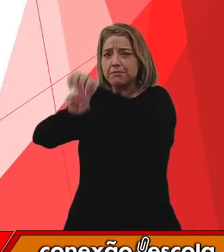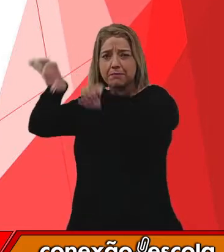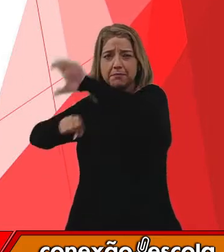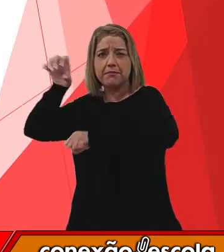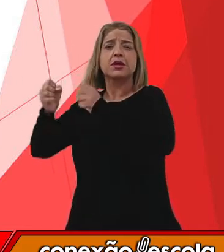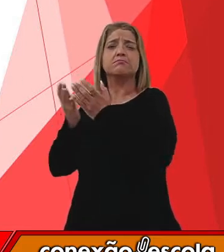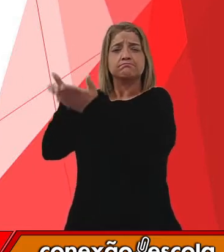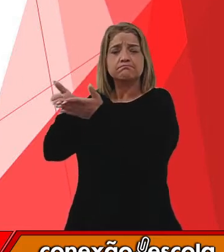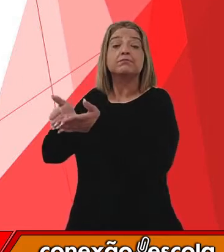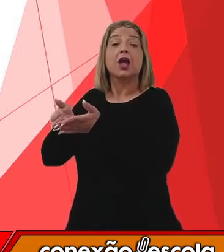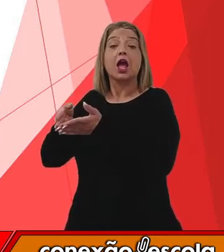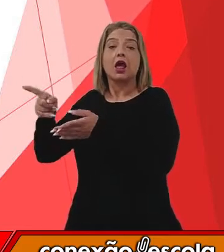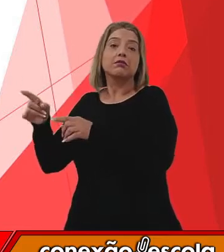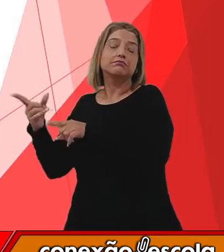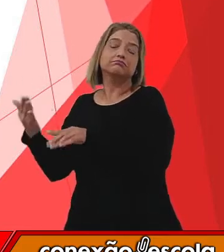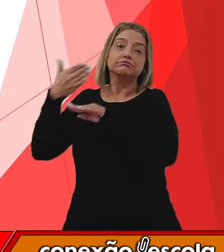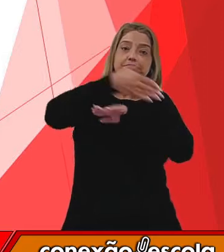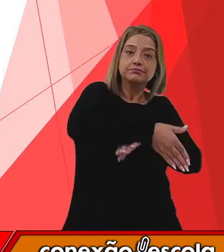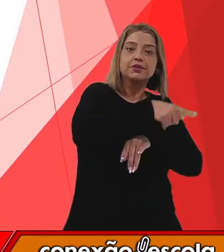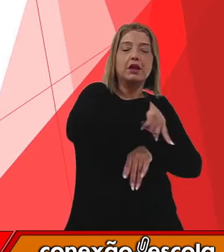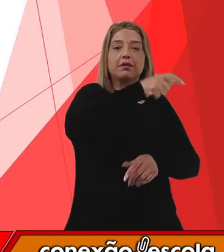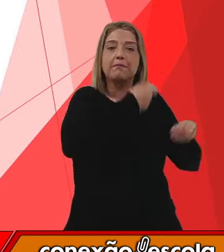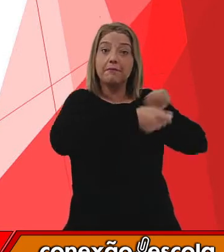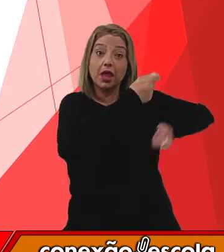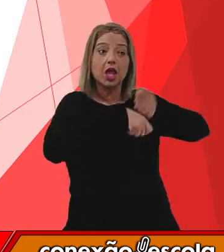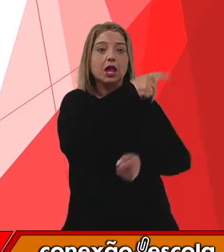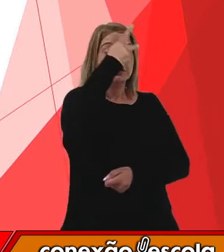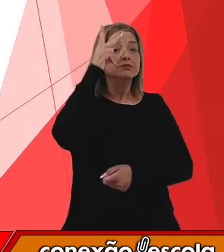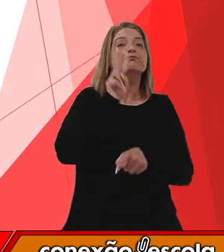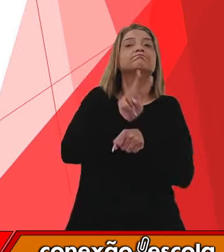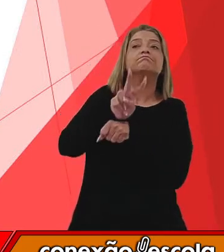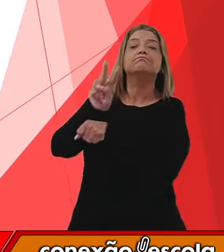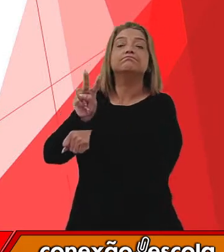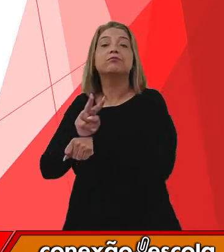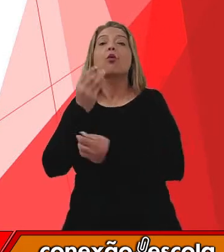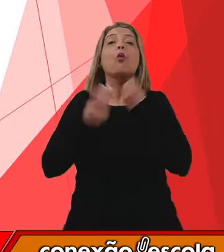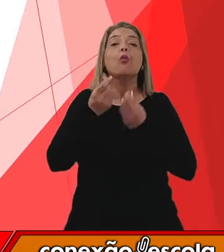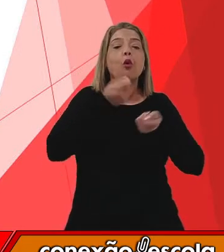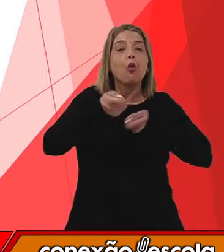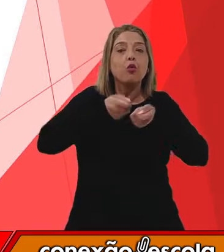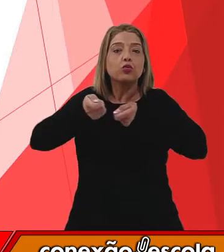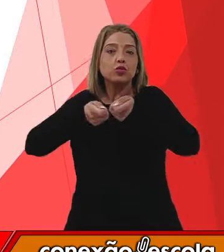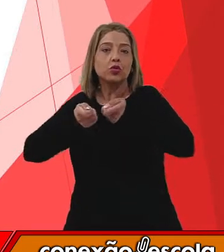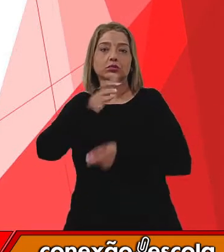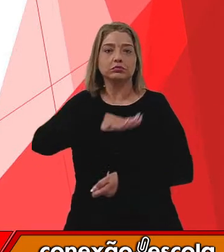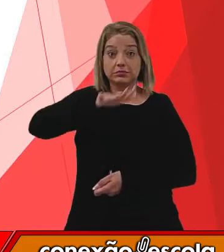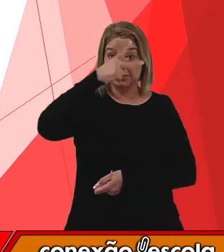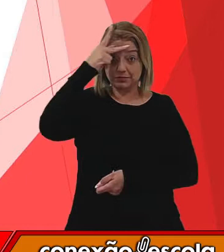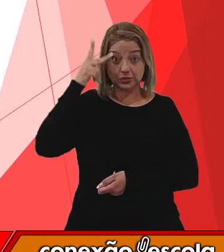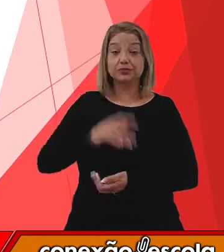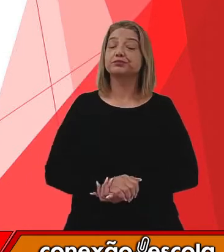os transportavam até o mercado, onde os comerciantes aguardavam para fazer o controle dos que chegavam.